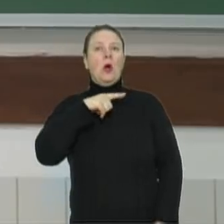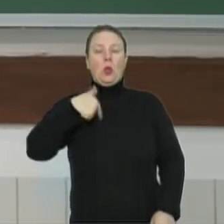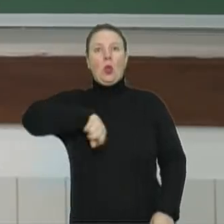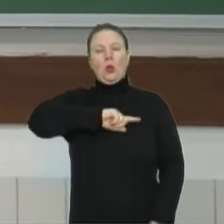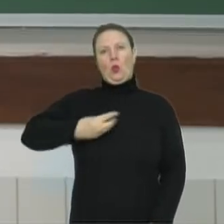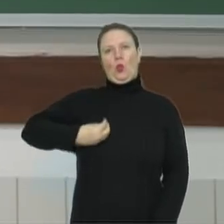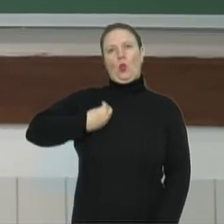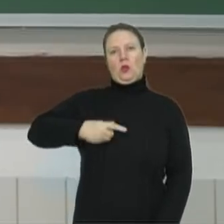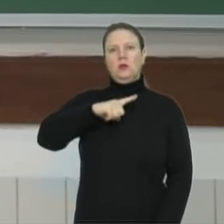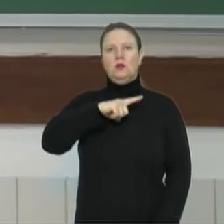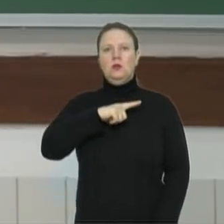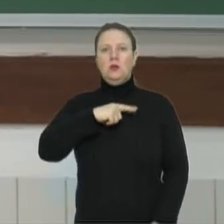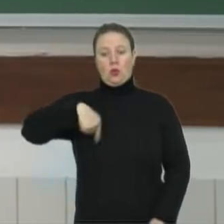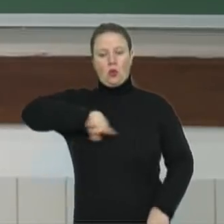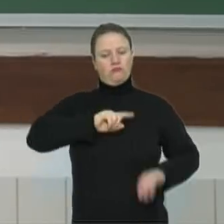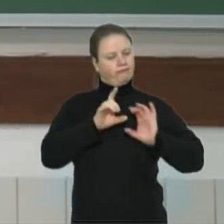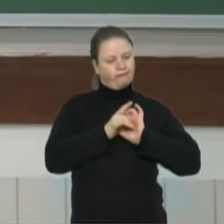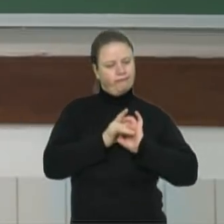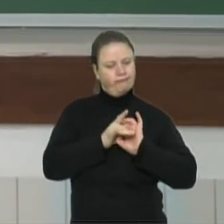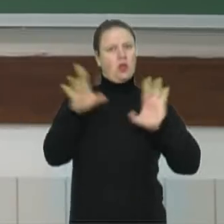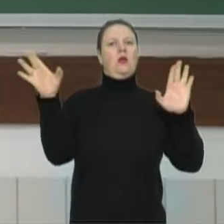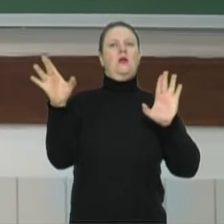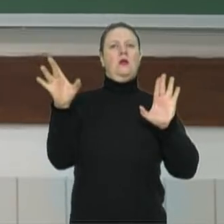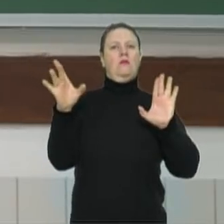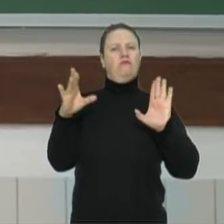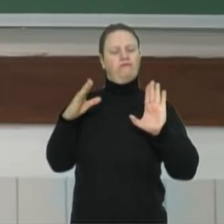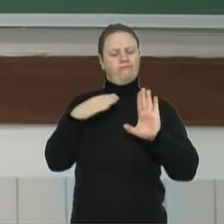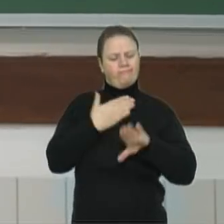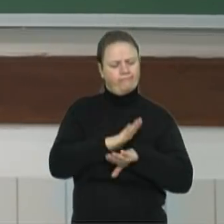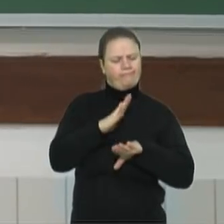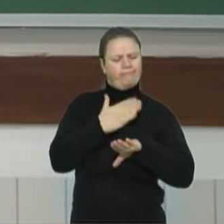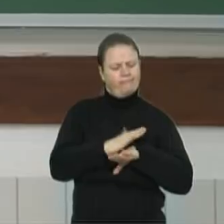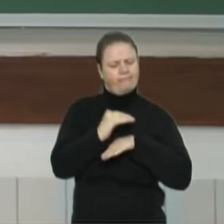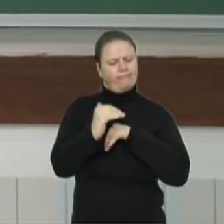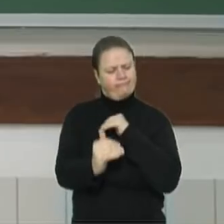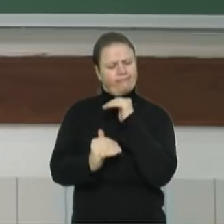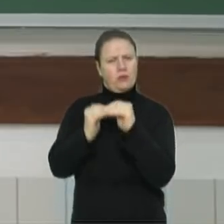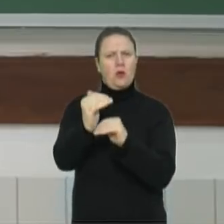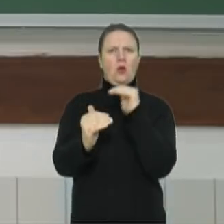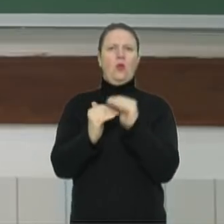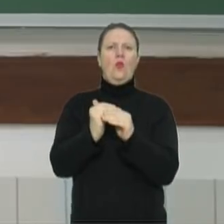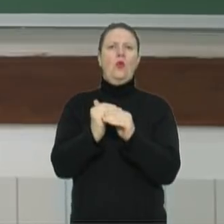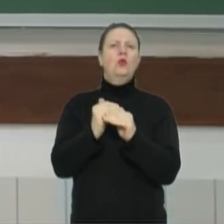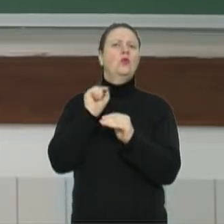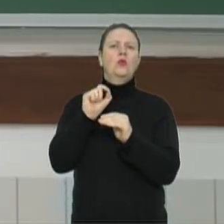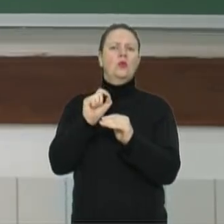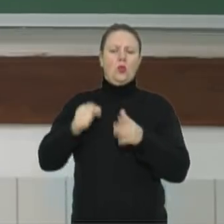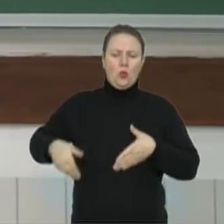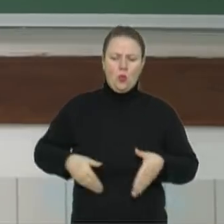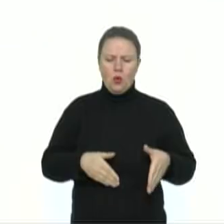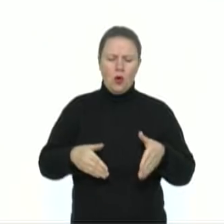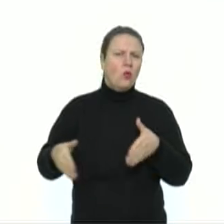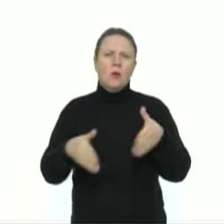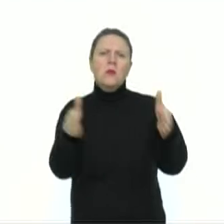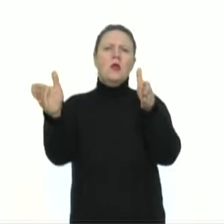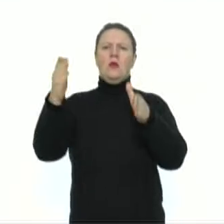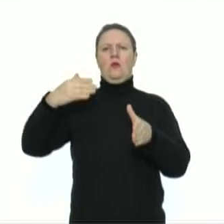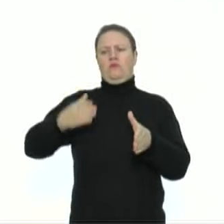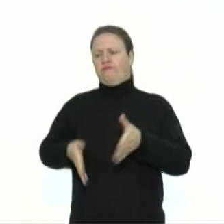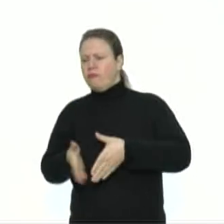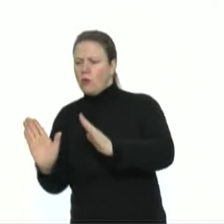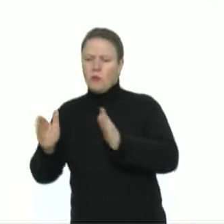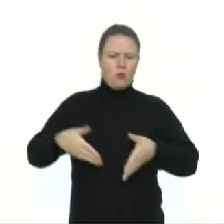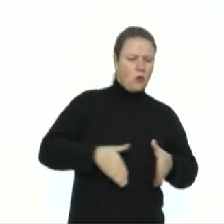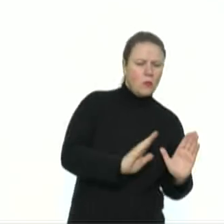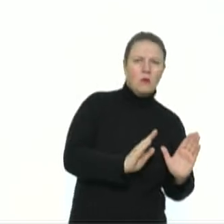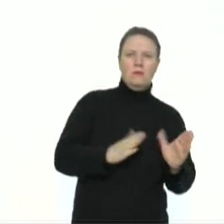de fato livres para construir aí o destino que quisermos para as nossas próprias vidas, né? Então existe enquanto